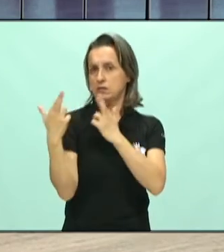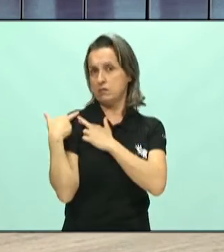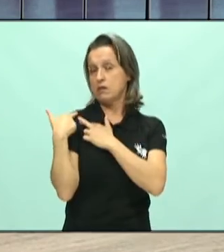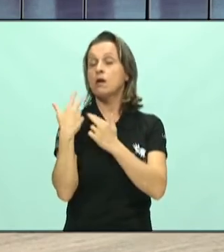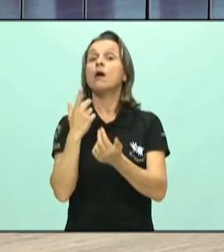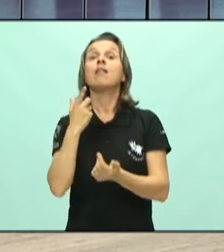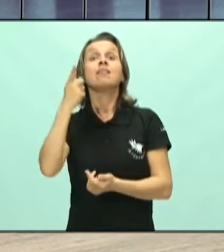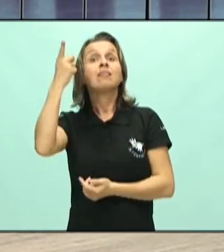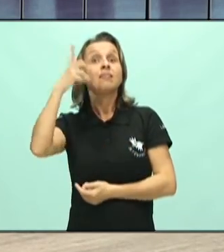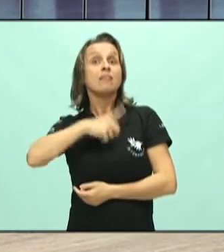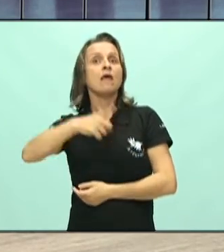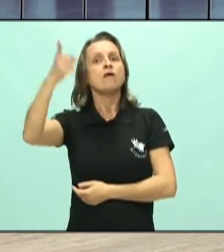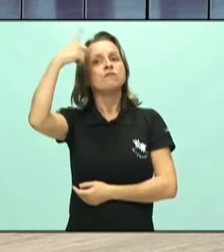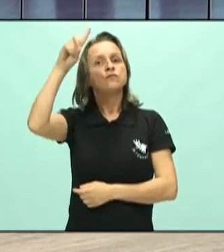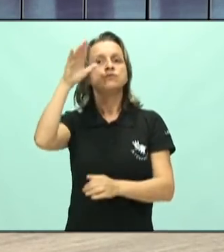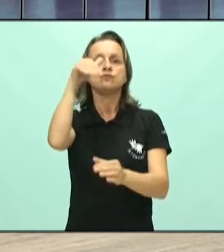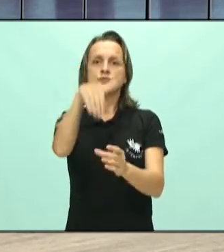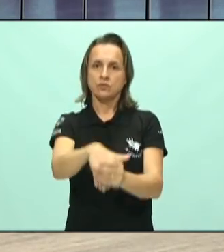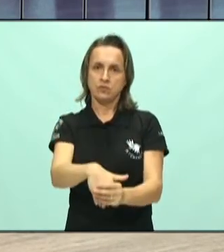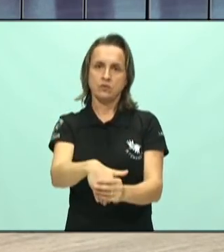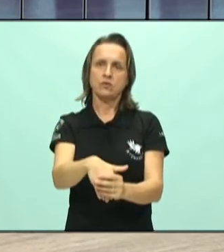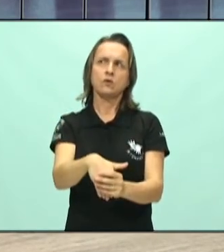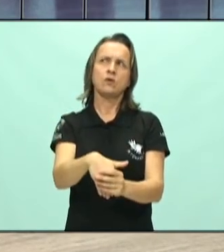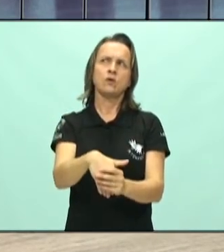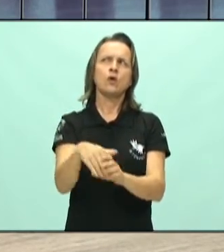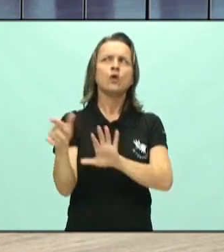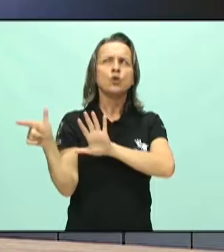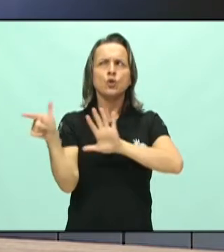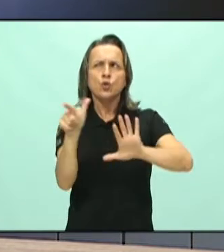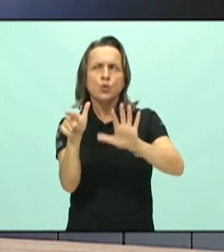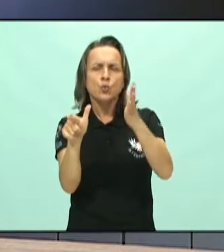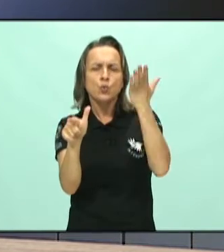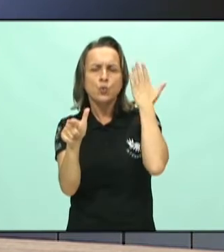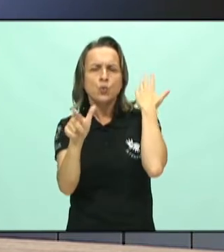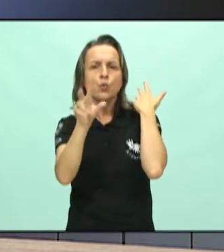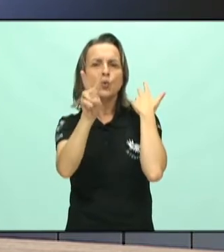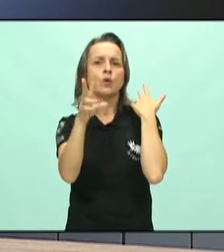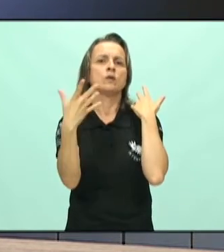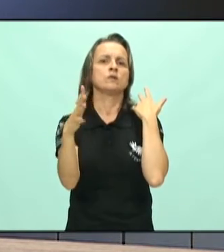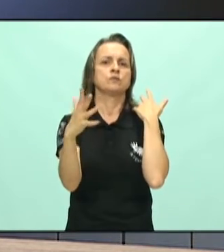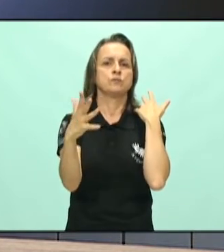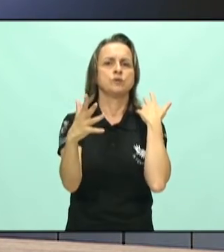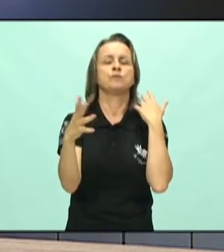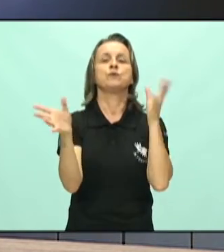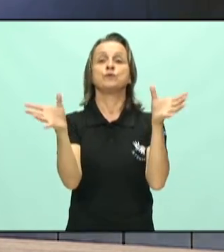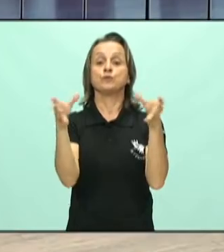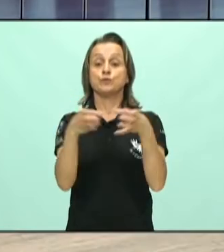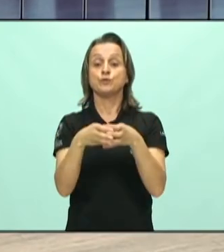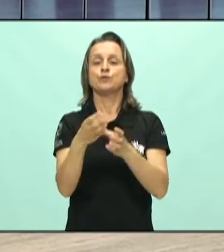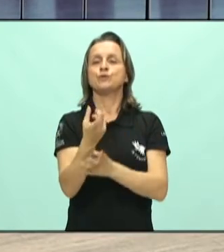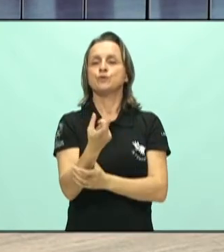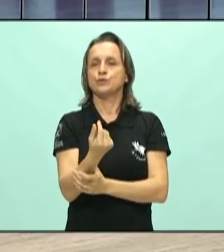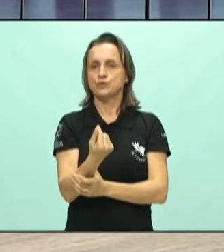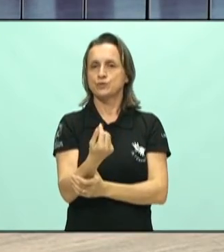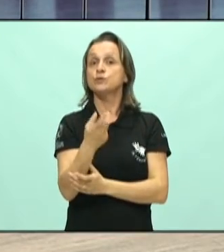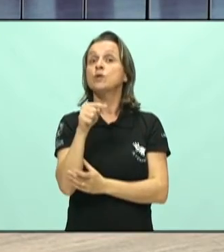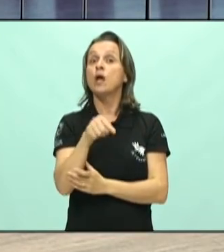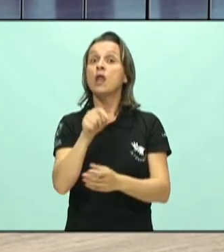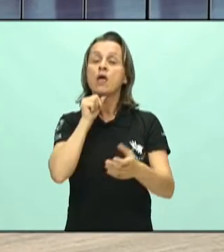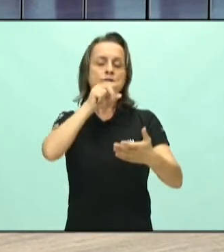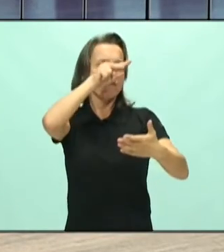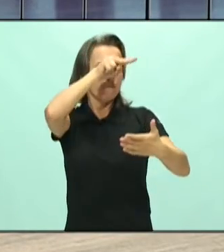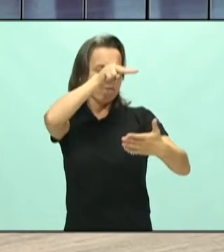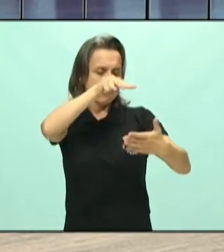né? No dia da votação, há cerca de 2 semanas atrás, na Comissão de Finanças, ele fez a leitura